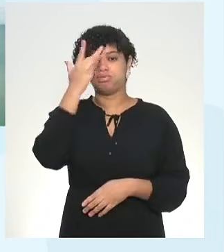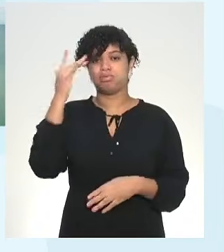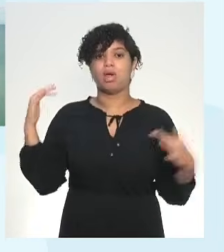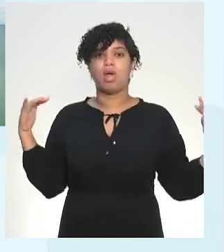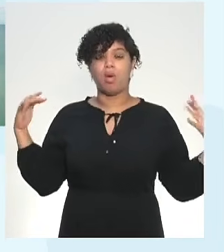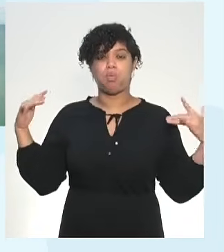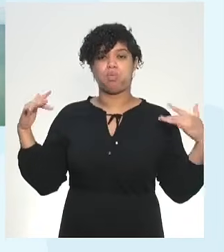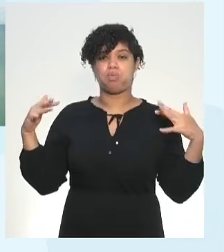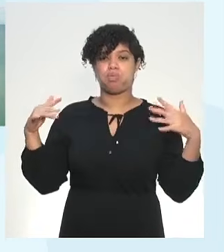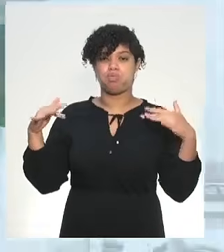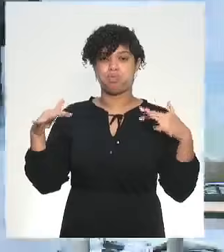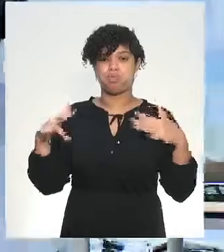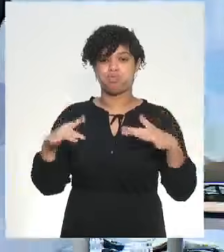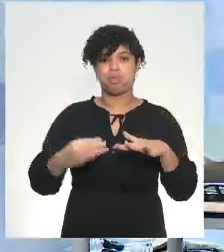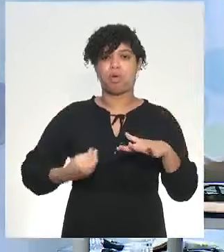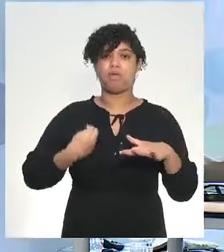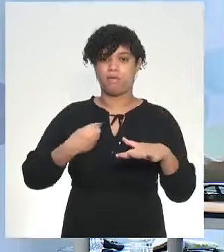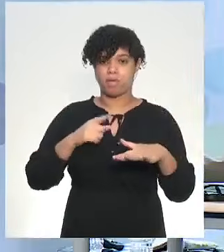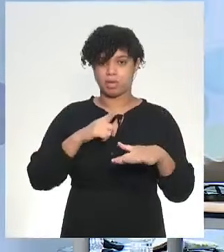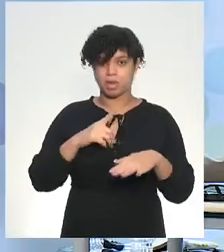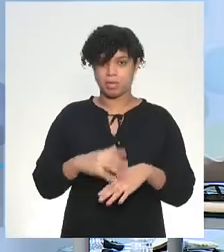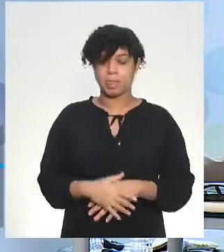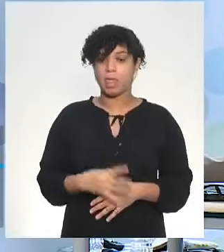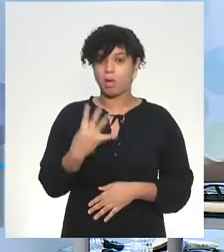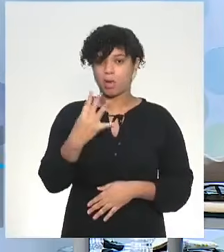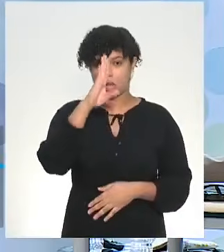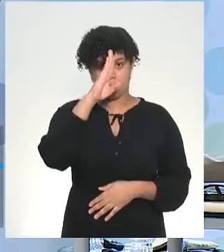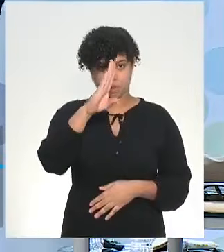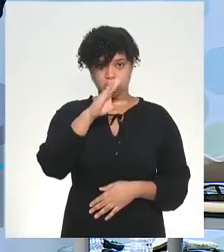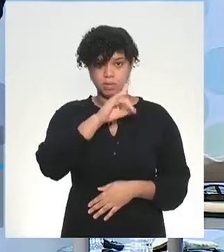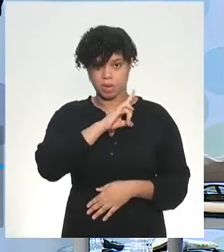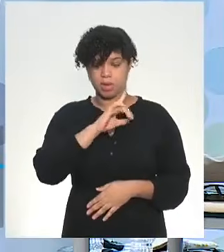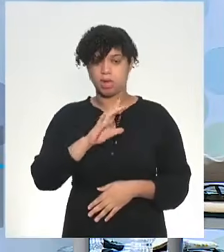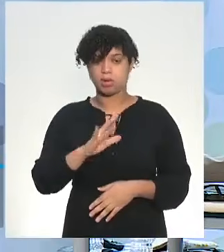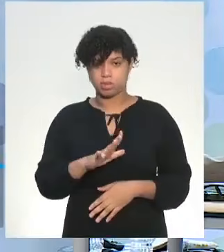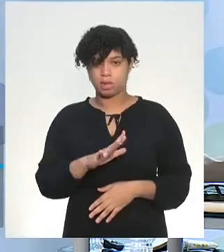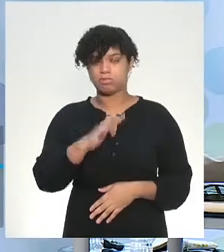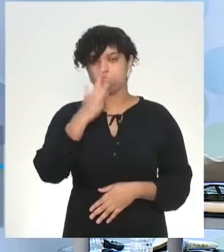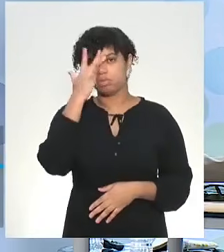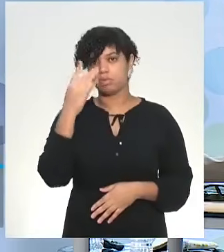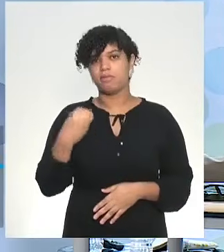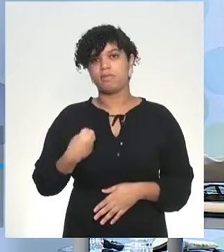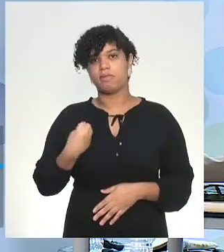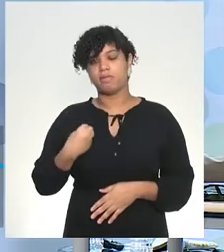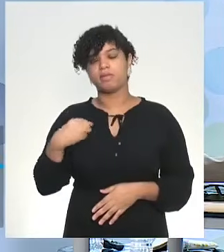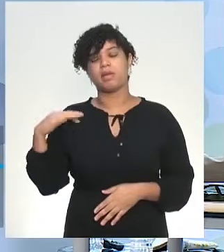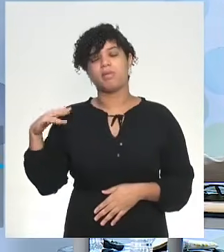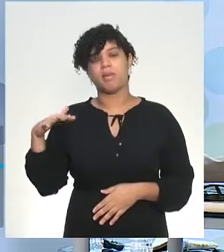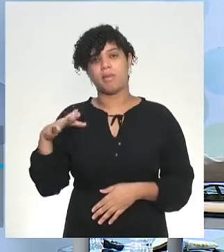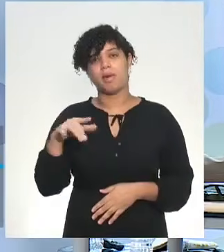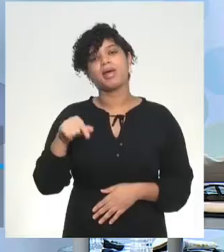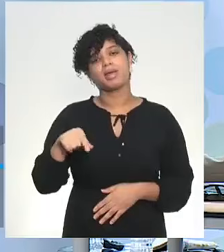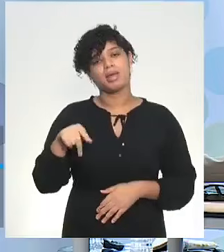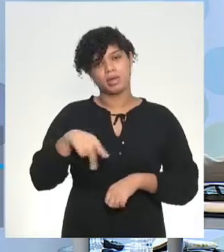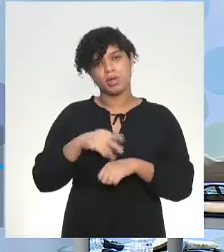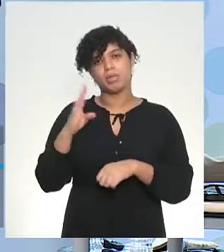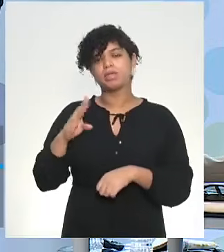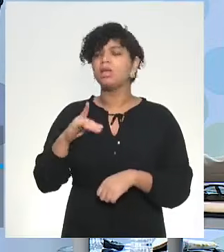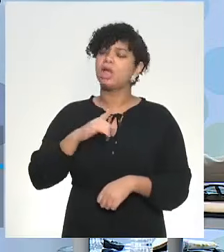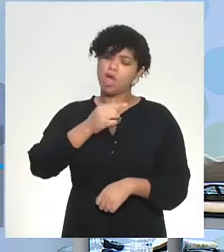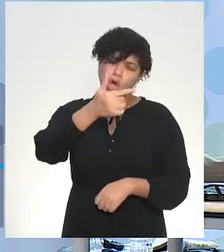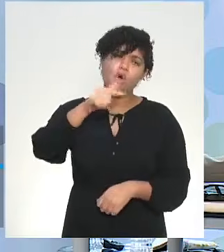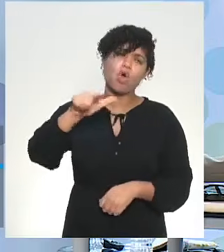concentração urbana do Brasil. Então, eu coloquei aí as 4 principais concentrações urbanas que nós temos aqui no país. Tem outras